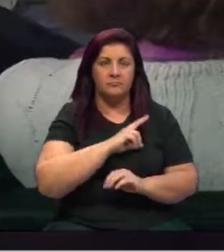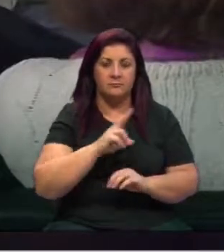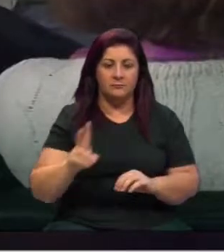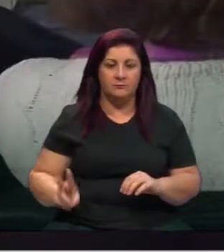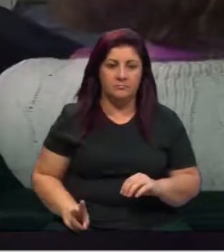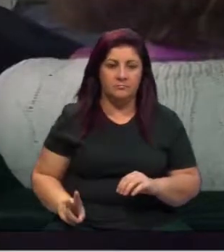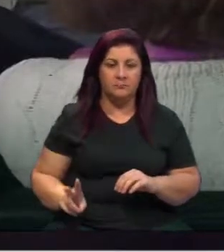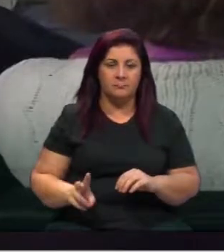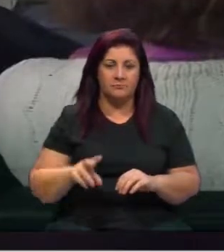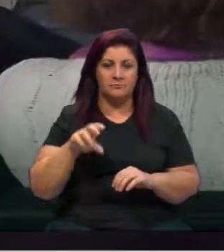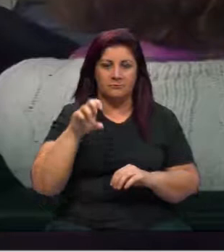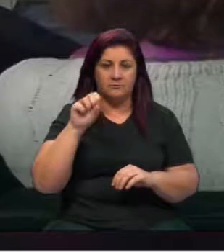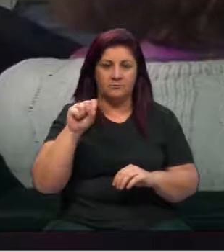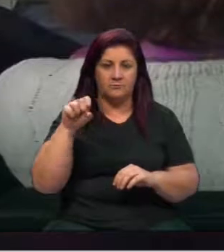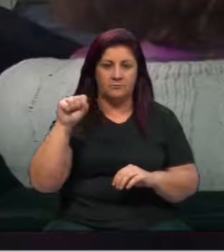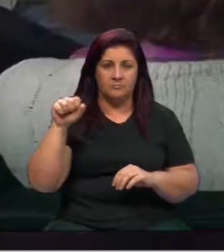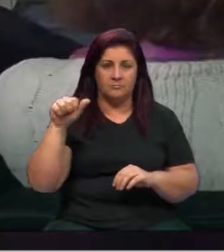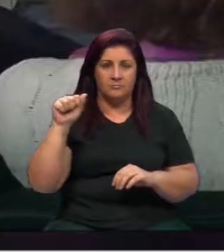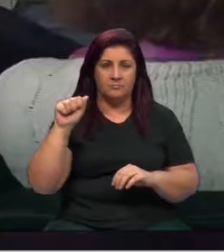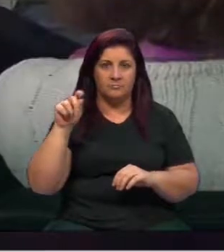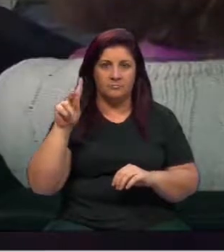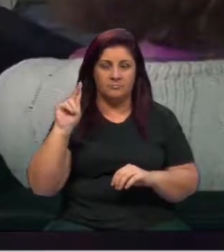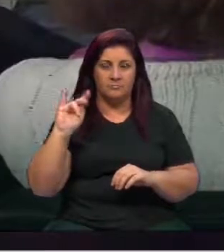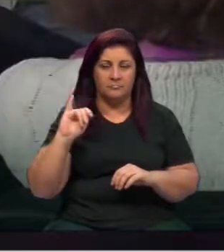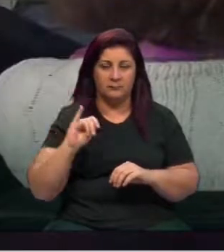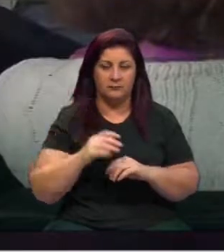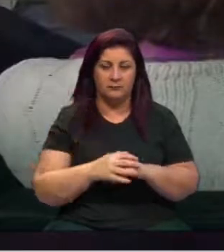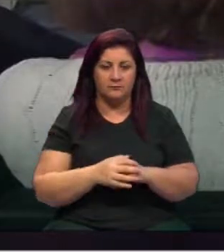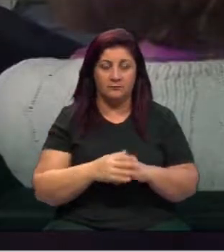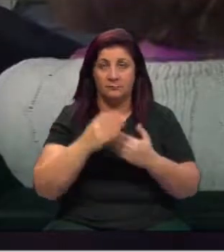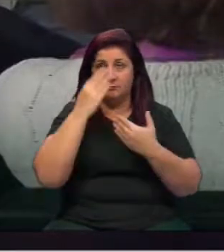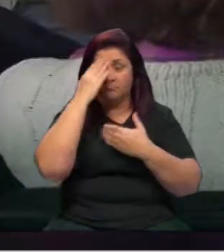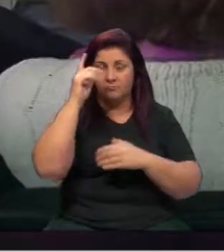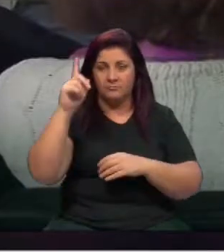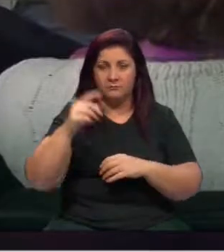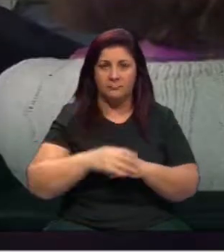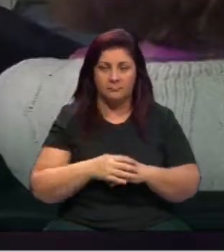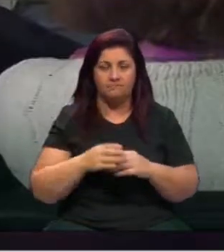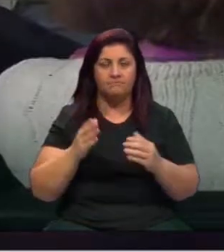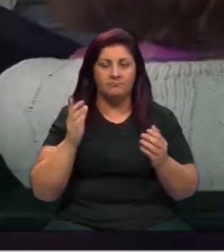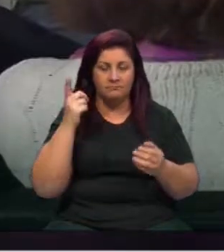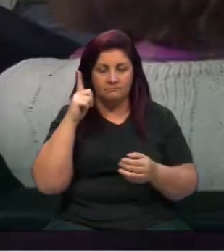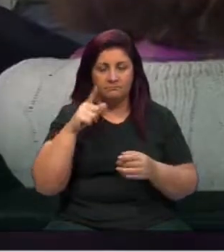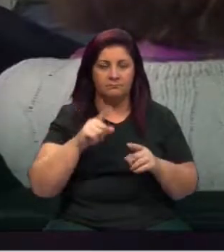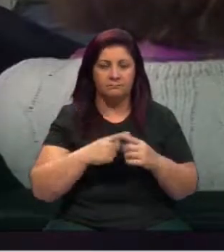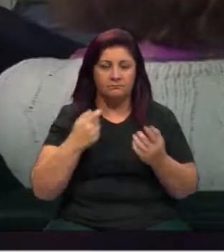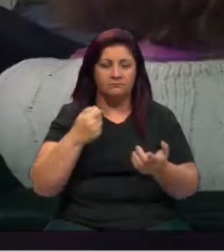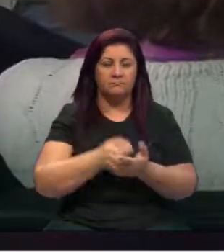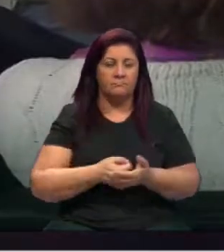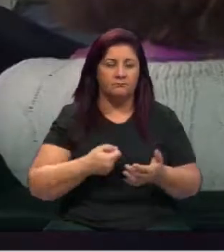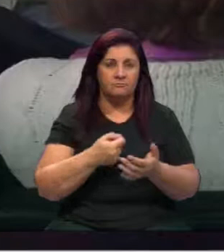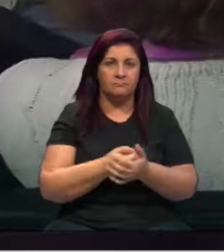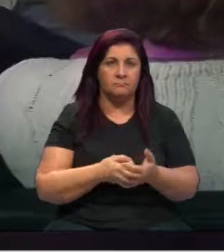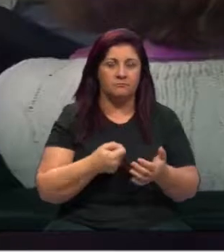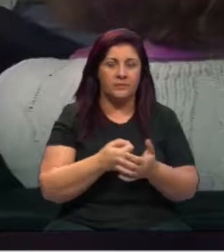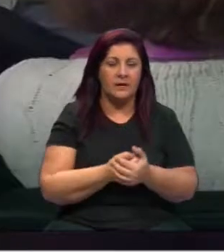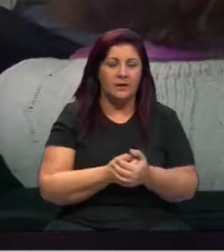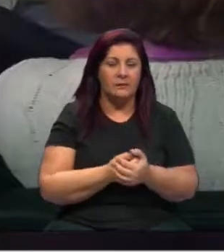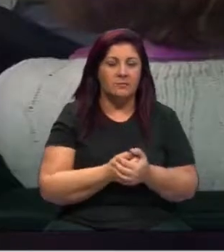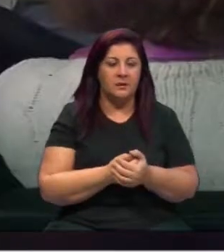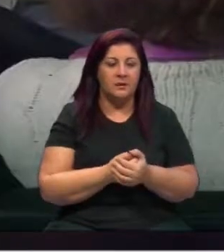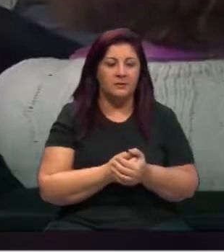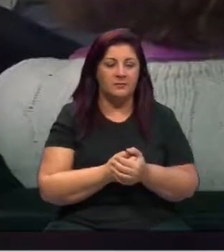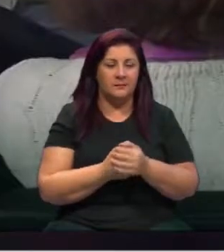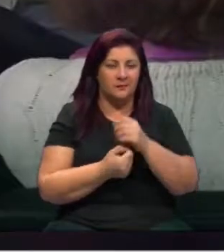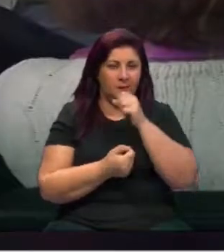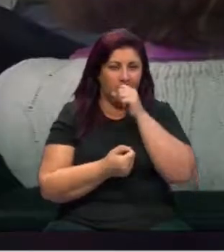Sasaki, tivemos lá. E graças a Deus, agora saiu. Mas quanto de tempo o povo vem lutando por aquilo lá?